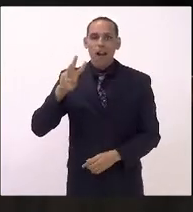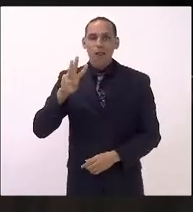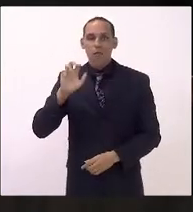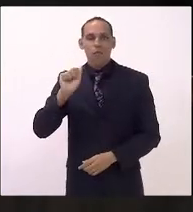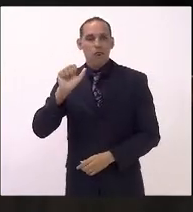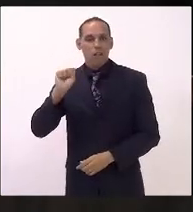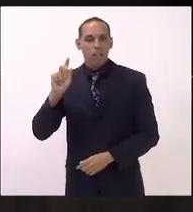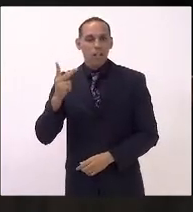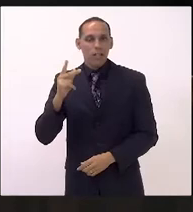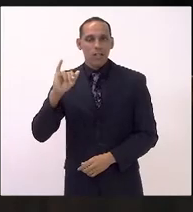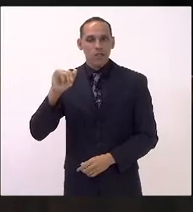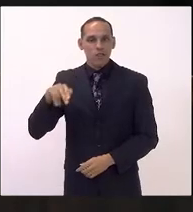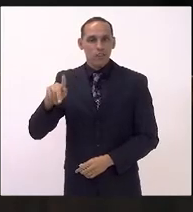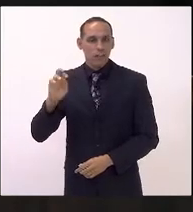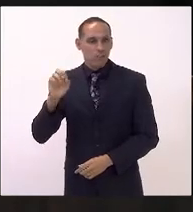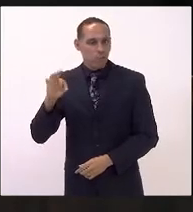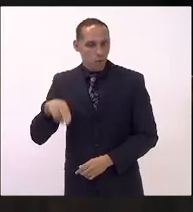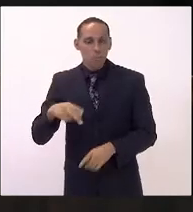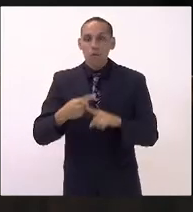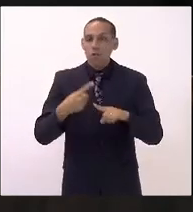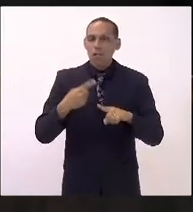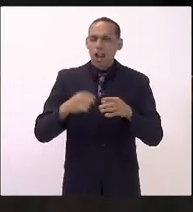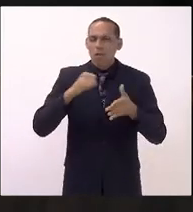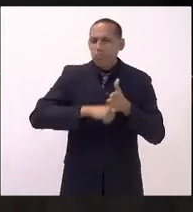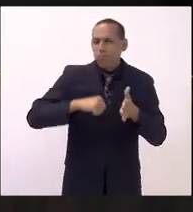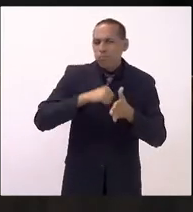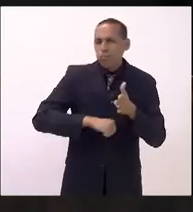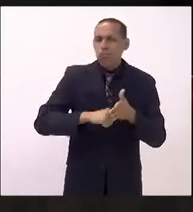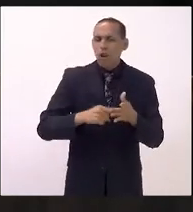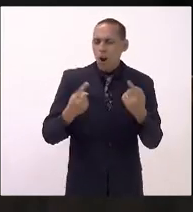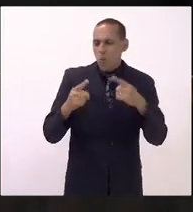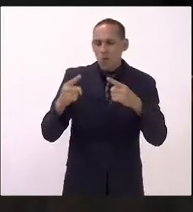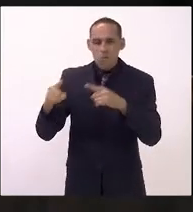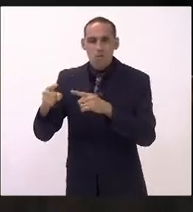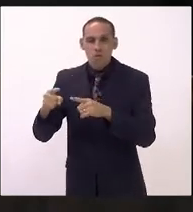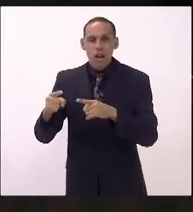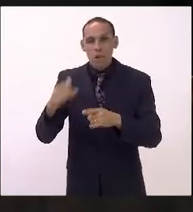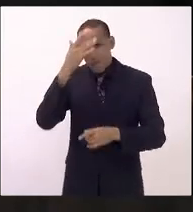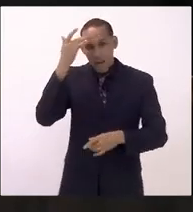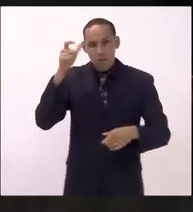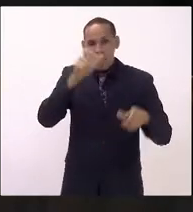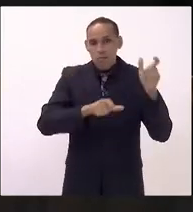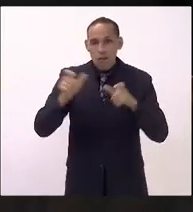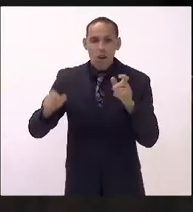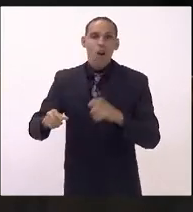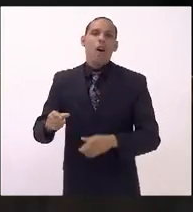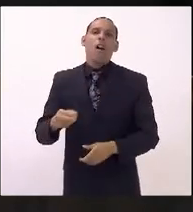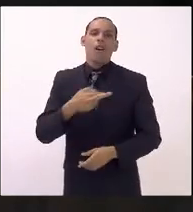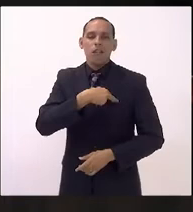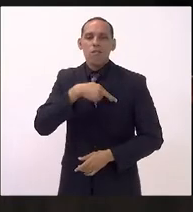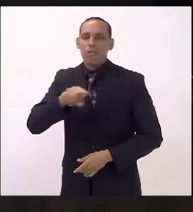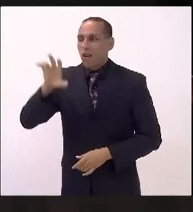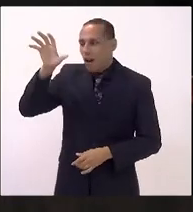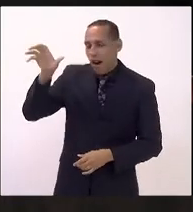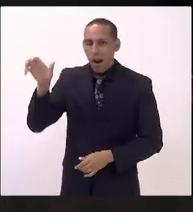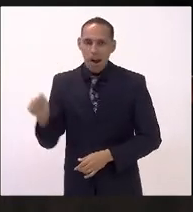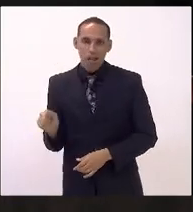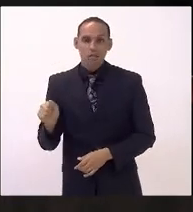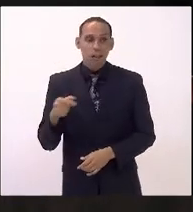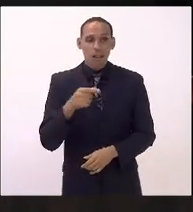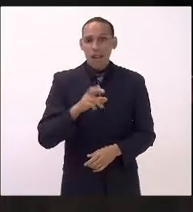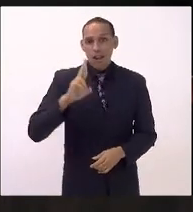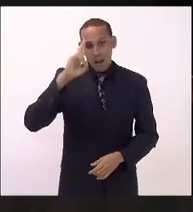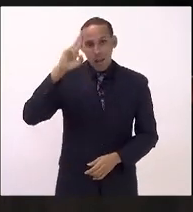na luta contra a intolerância a praticantes de religiões de matriz africana no Brasil. Ele foi o único